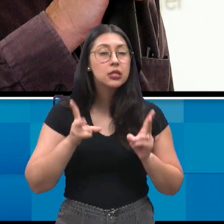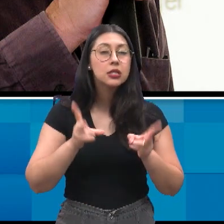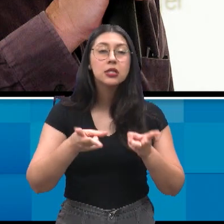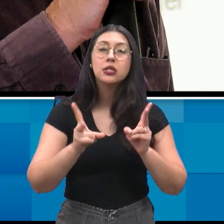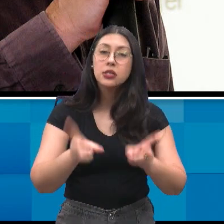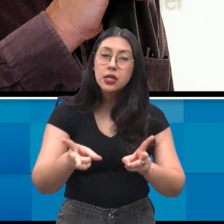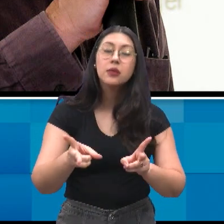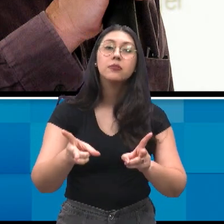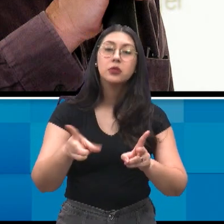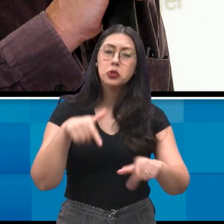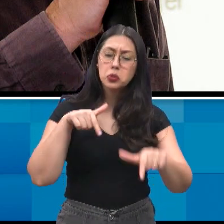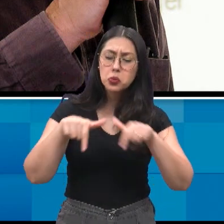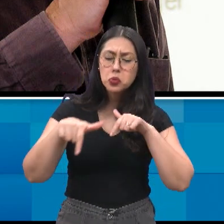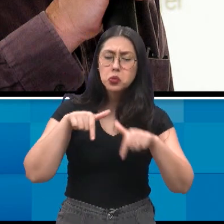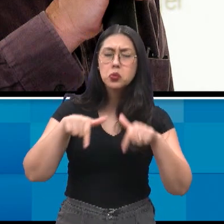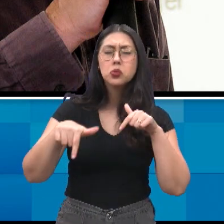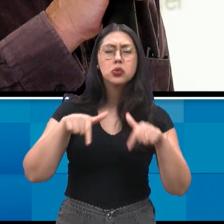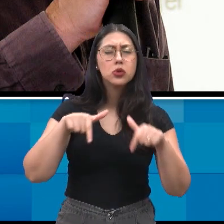tipo de trabalho.